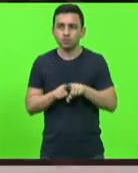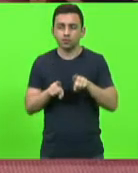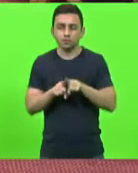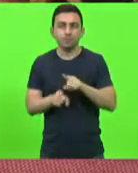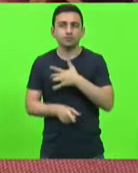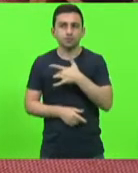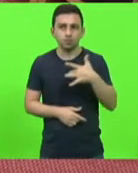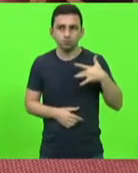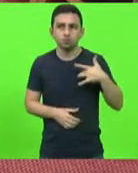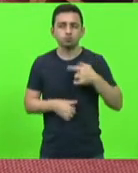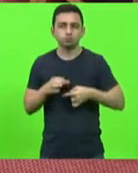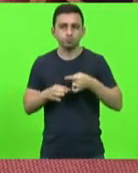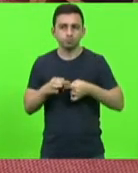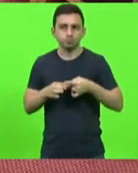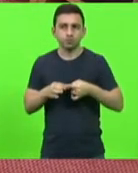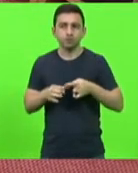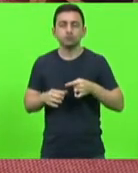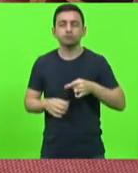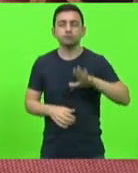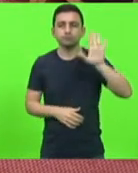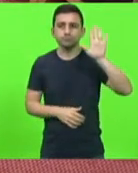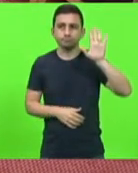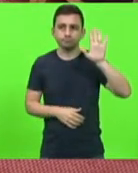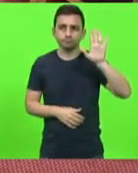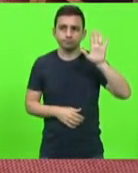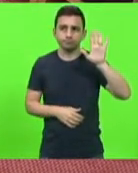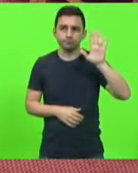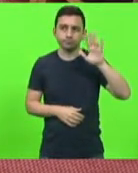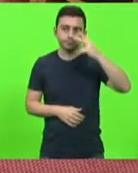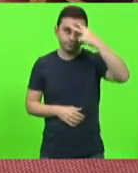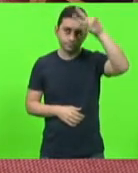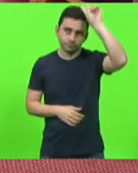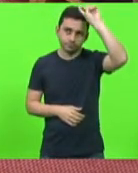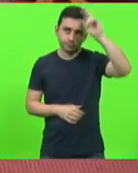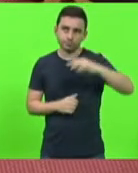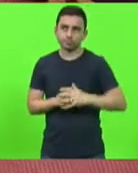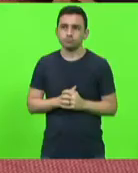Saúde, em discussão. Com a palavra, autor deputado doutor Vicente Caropreso.